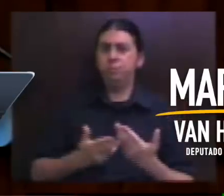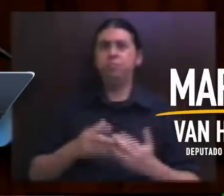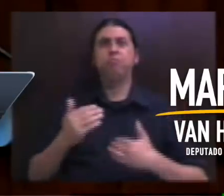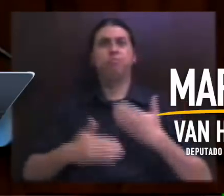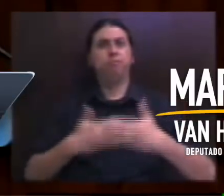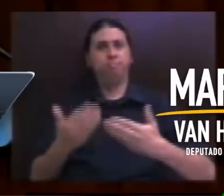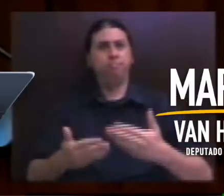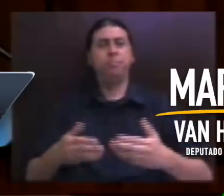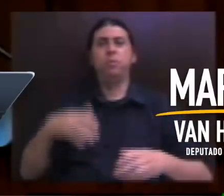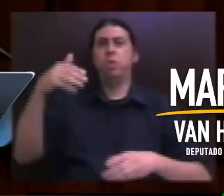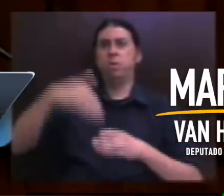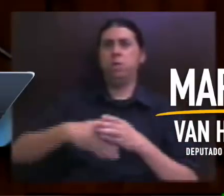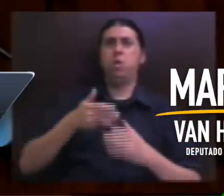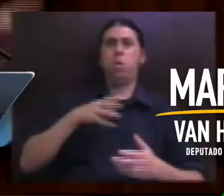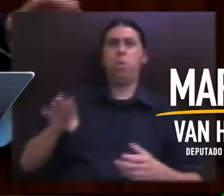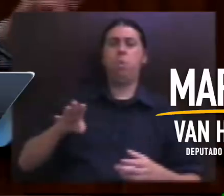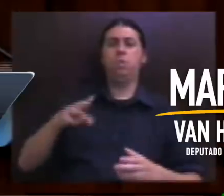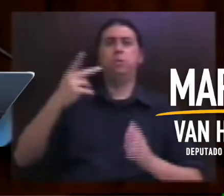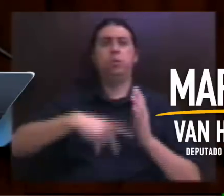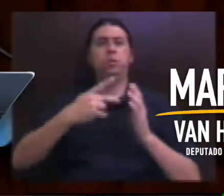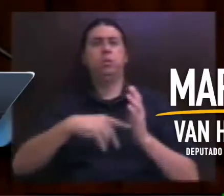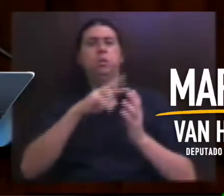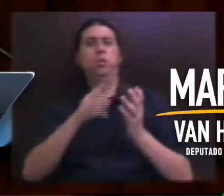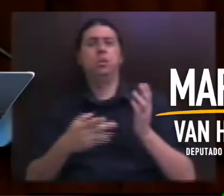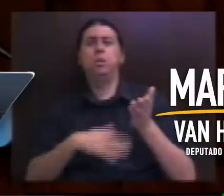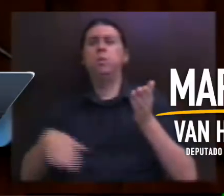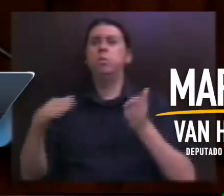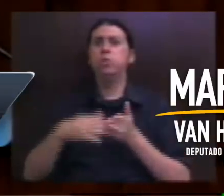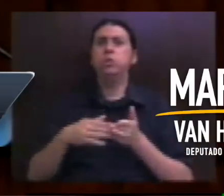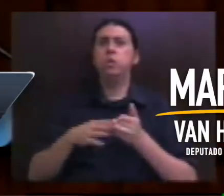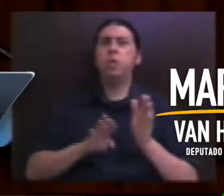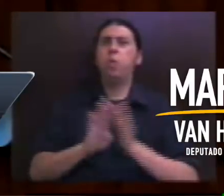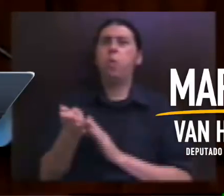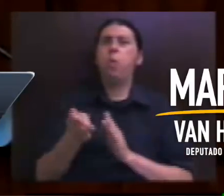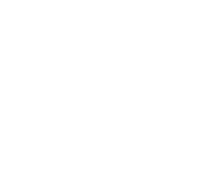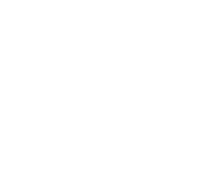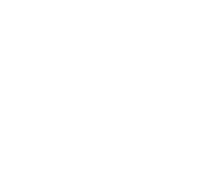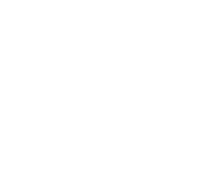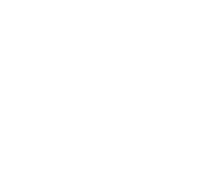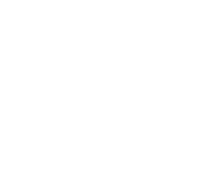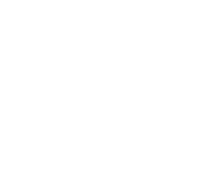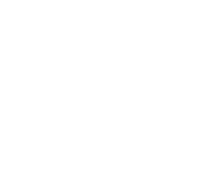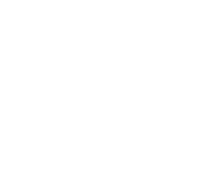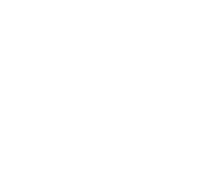e votando contra todos os projetos que podem colocar o Estado num rumo melhor.